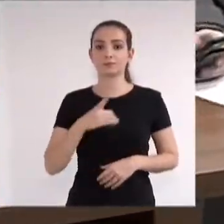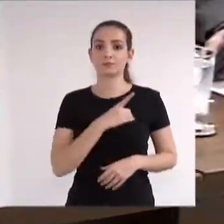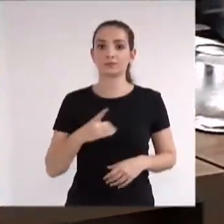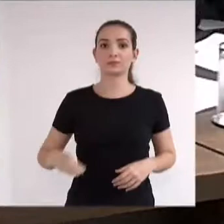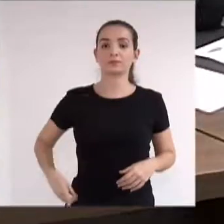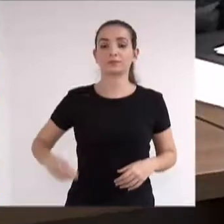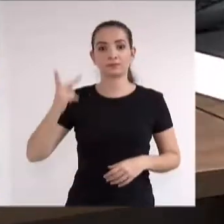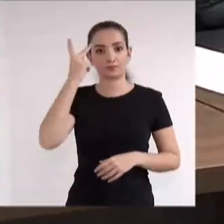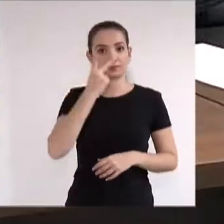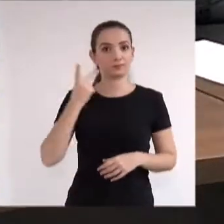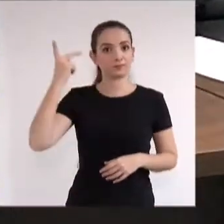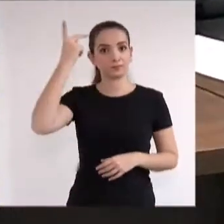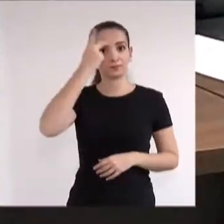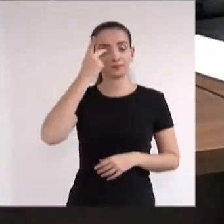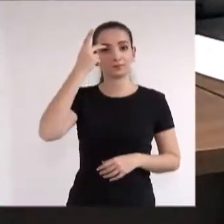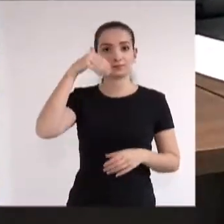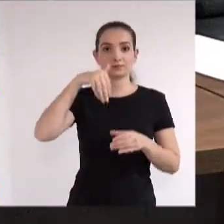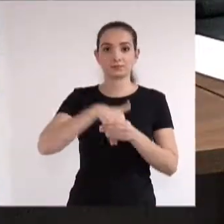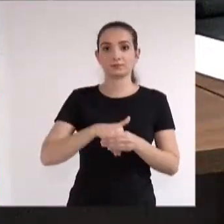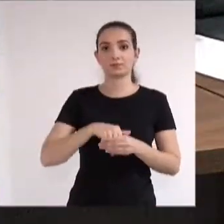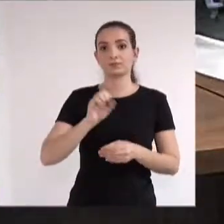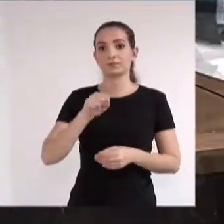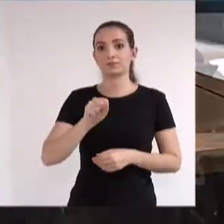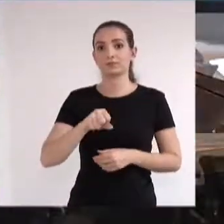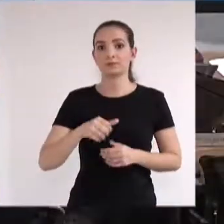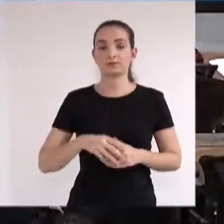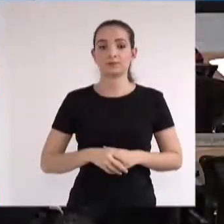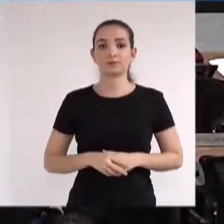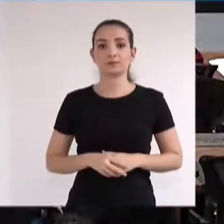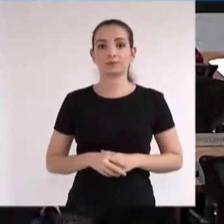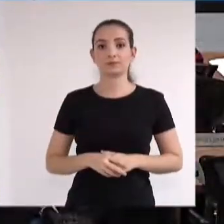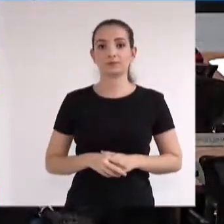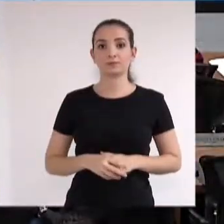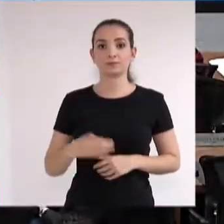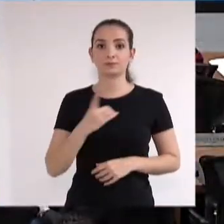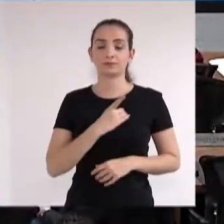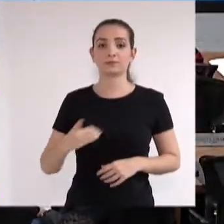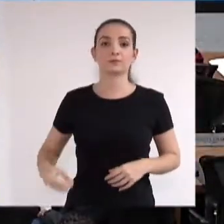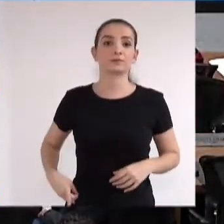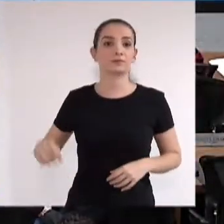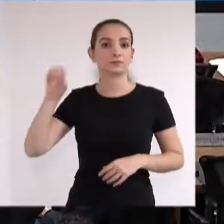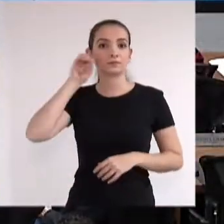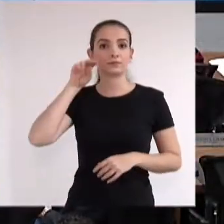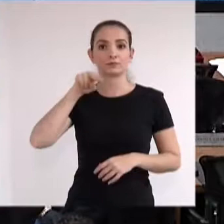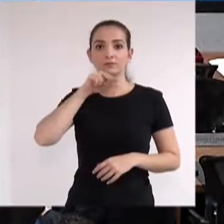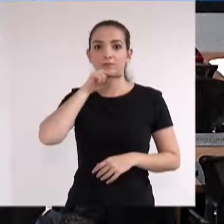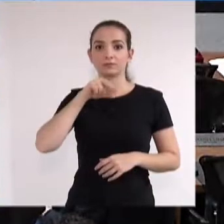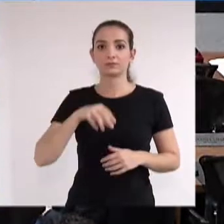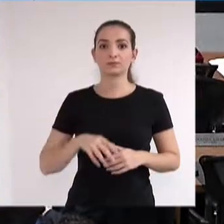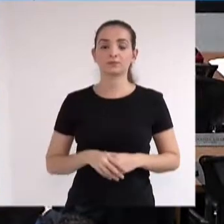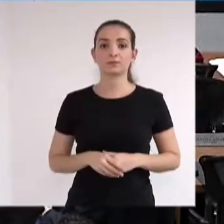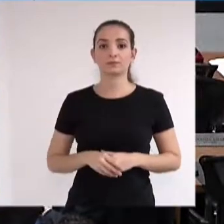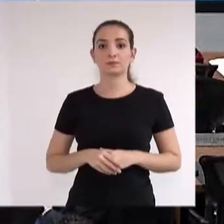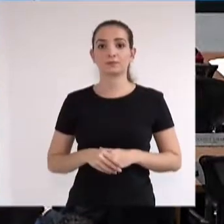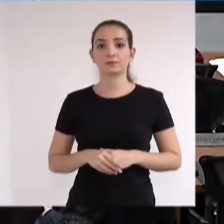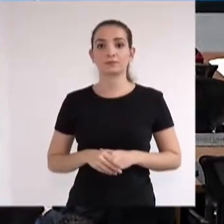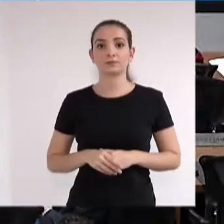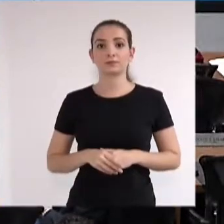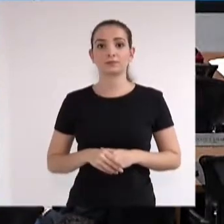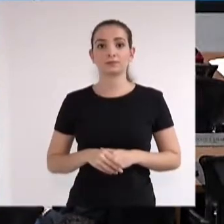Deputado Maurício Picarelli. Deputado Maurício Picarelli, vota sim. Deputado Onevan de Matos.